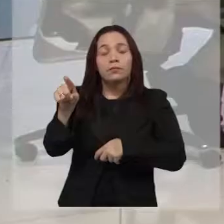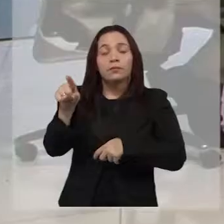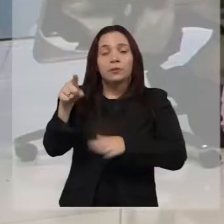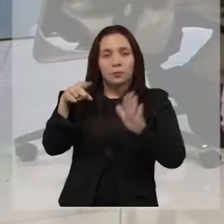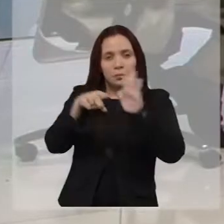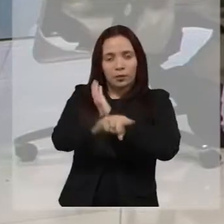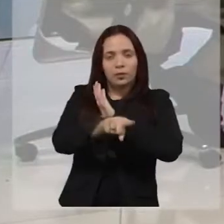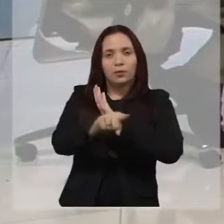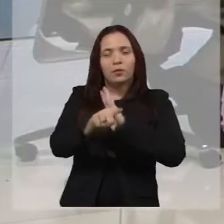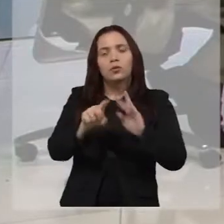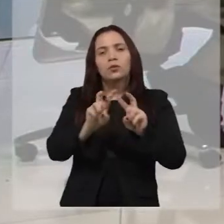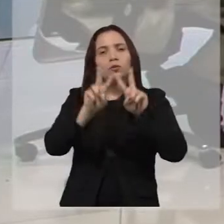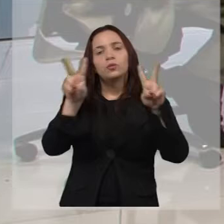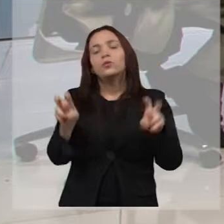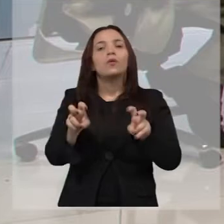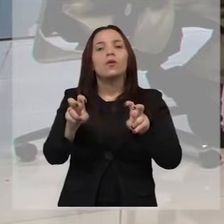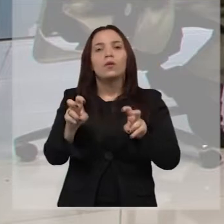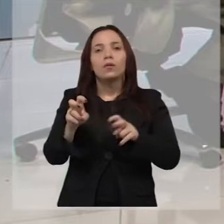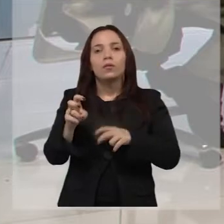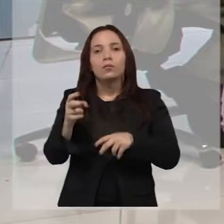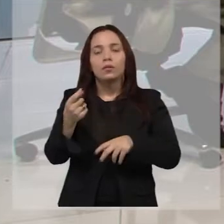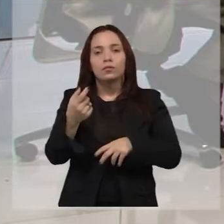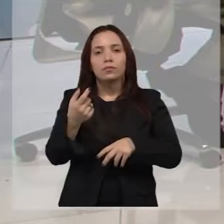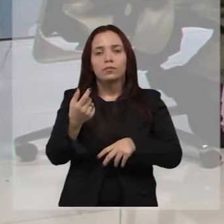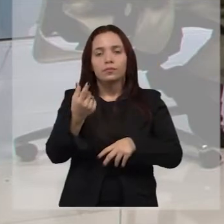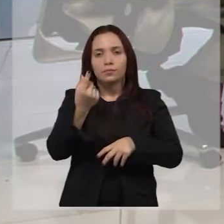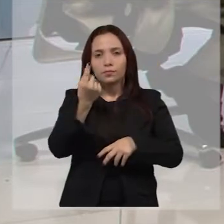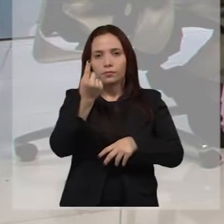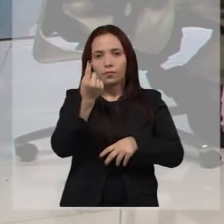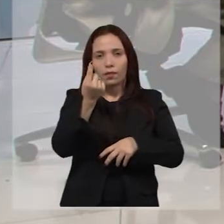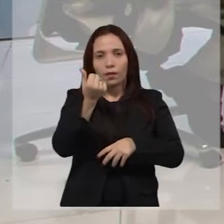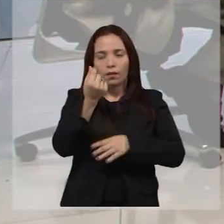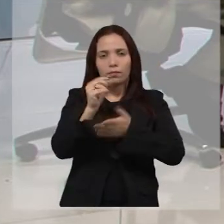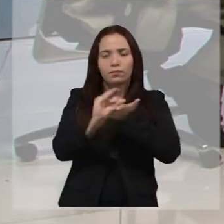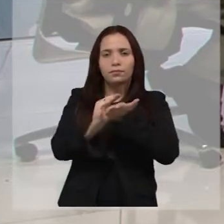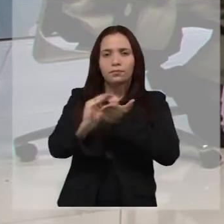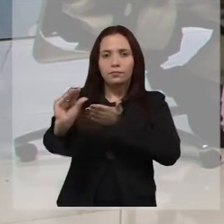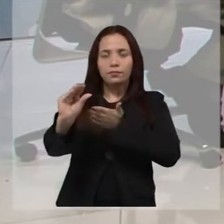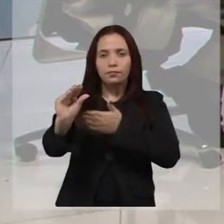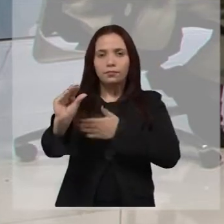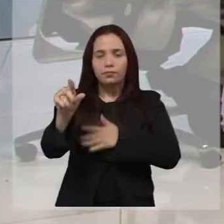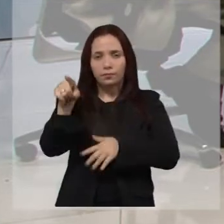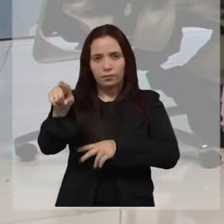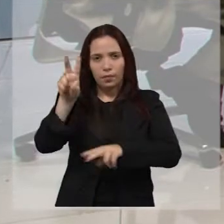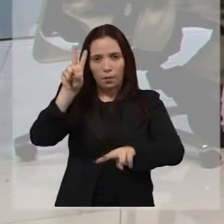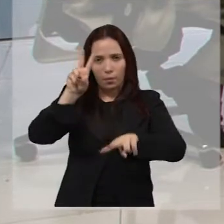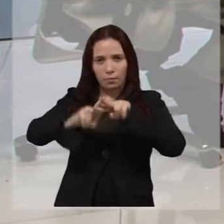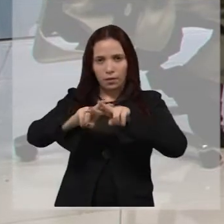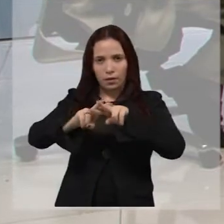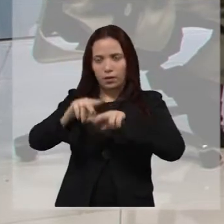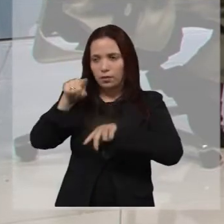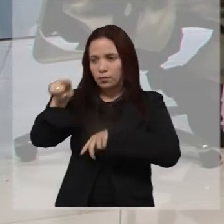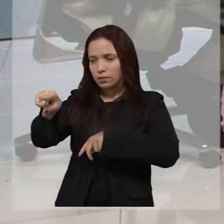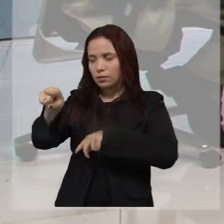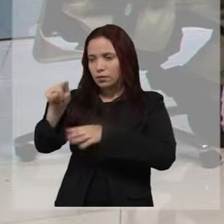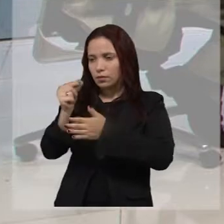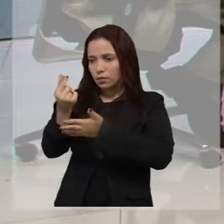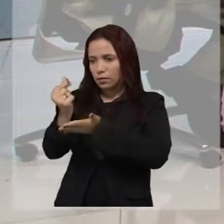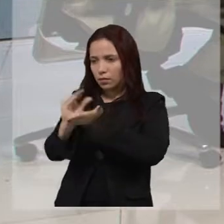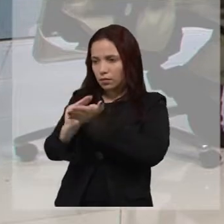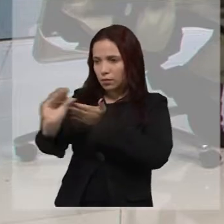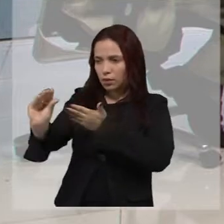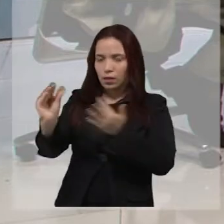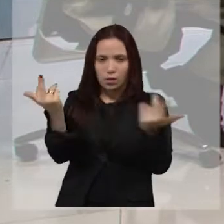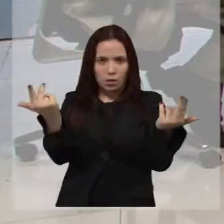perguntou, me parece que é sobre o custo per capita, né, Moreira? Você quer saber se o preso do Irmã Imelda, que tem tudo isso, se ele